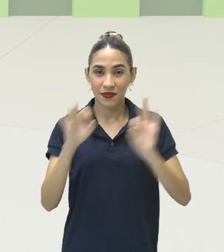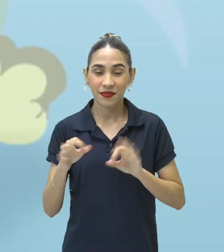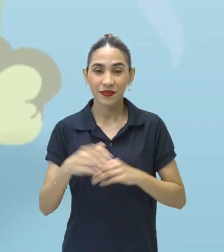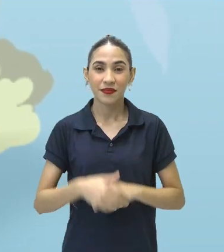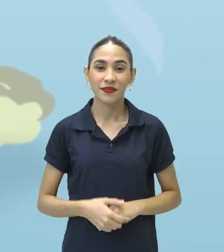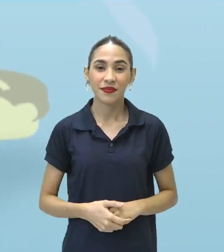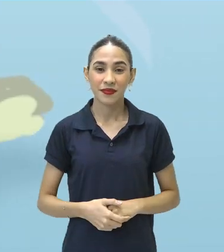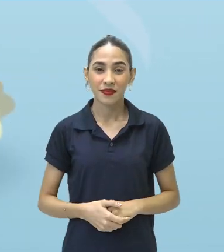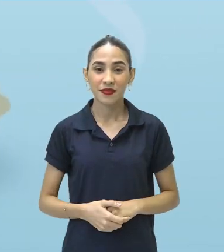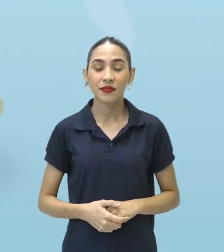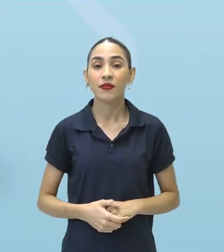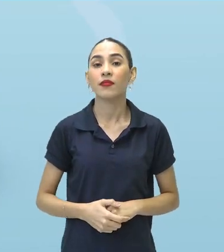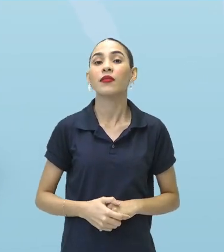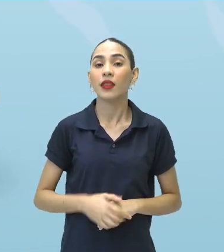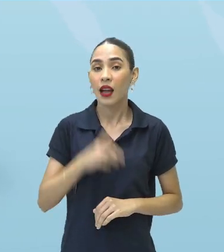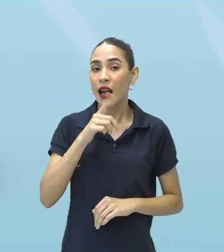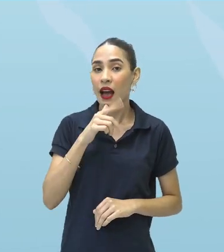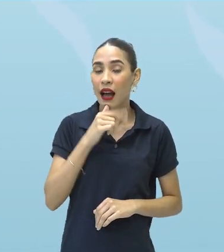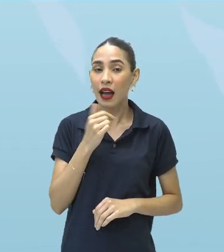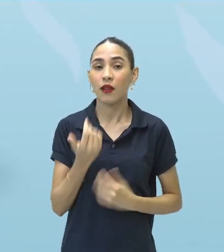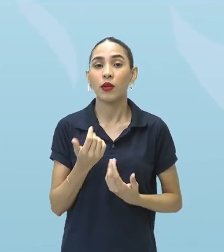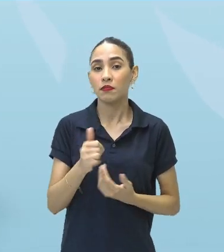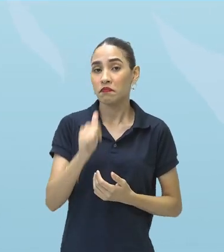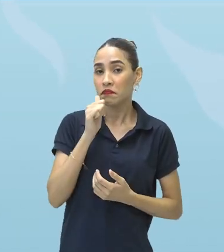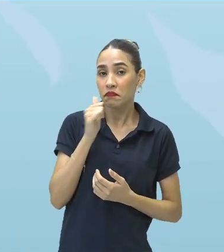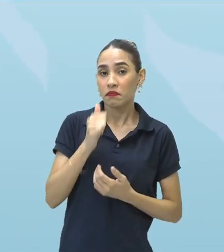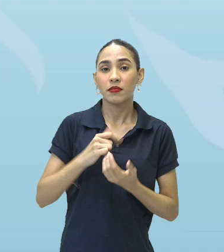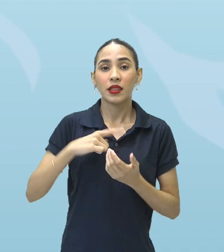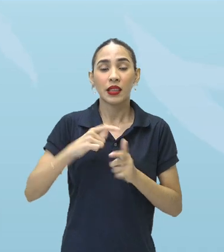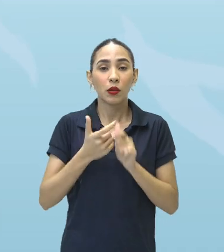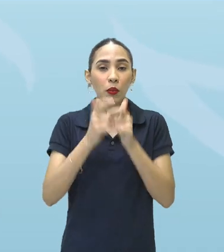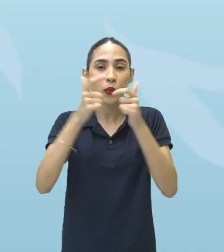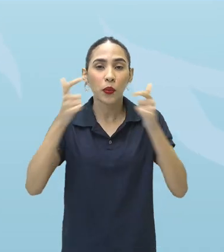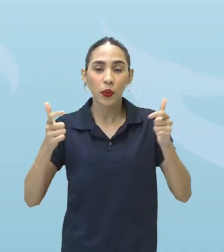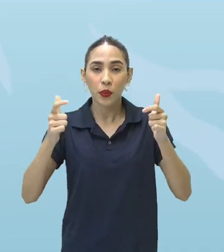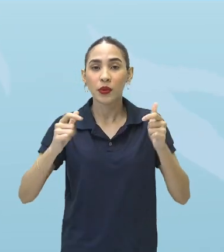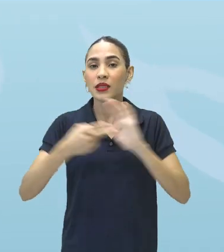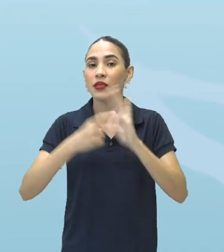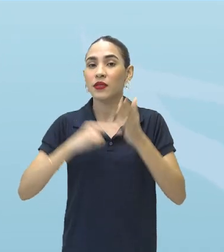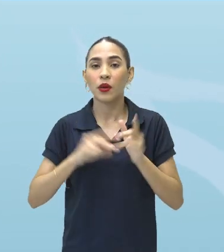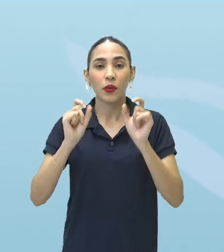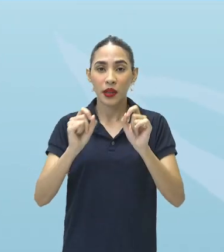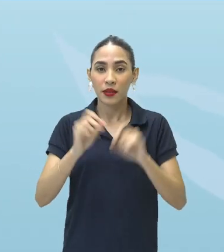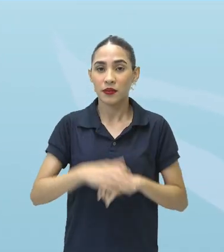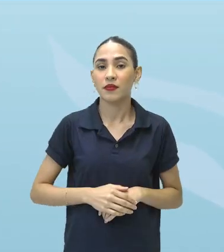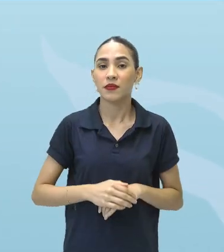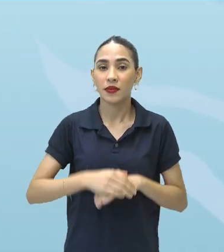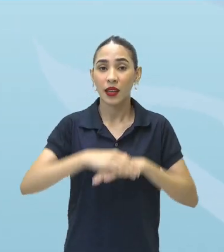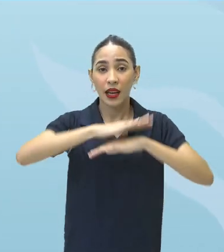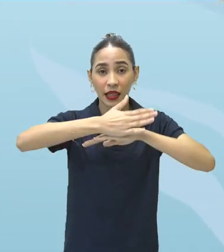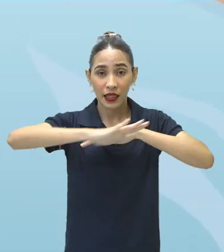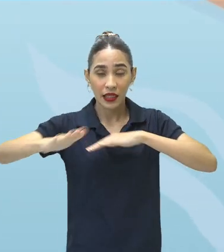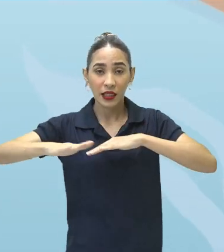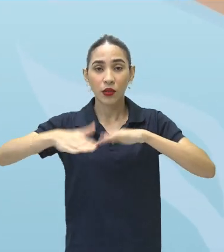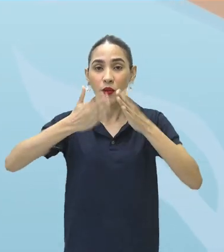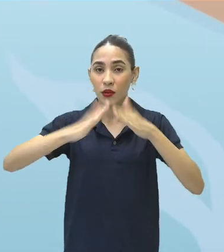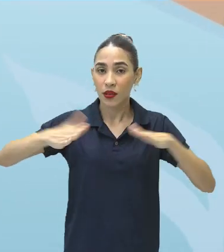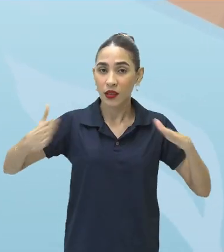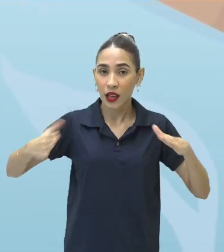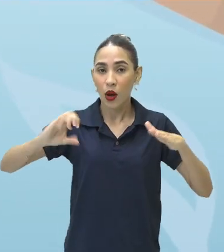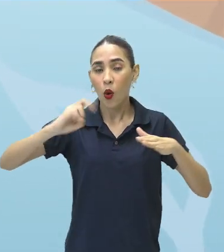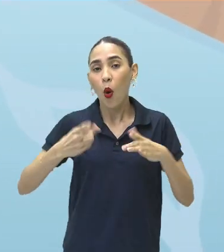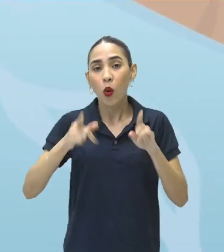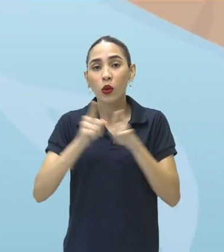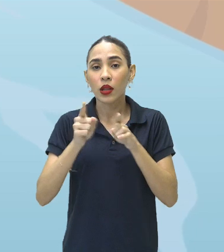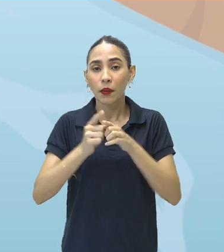A água que consumimos está presente em mananciais, ou seja, rios, lagos ou